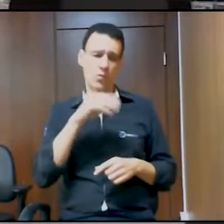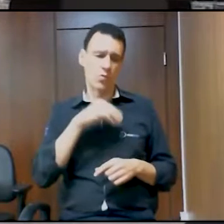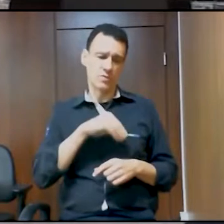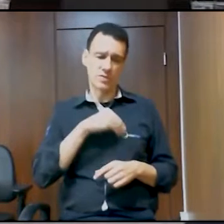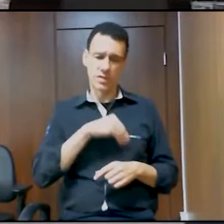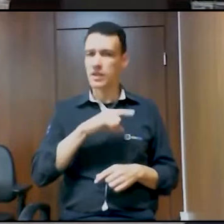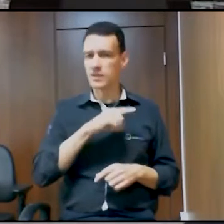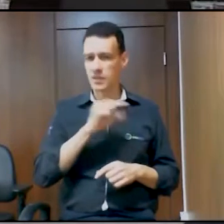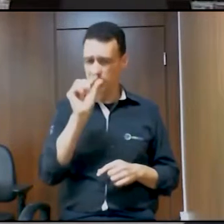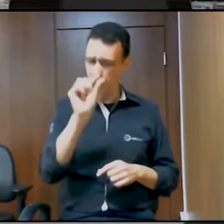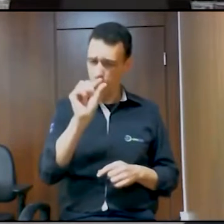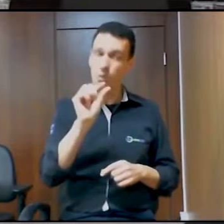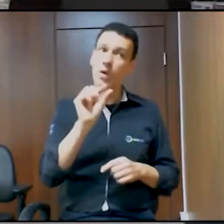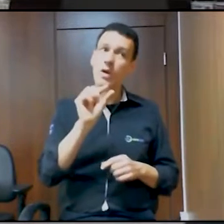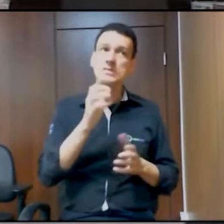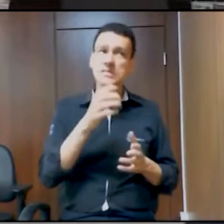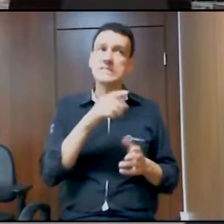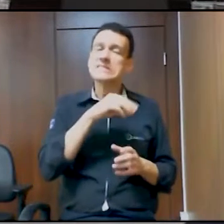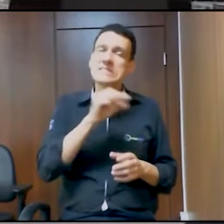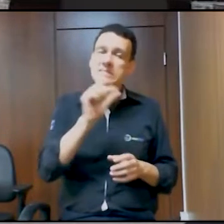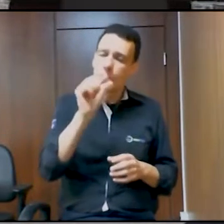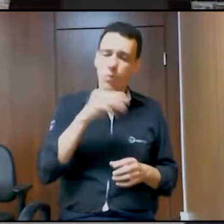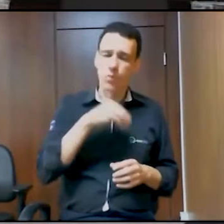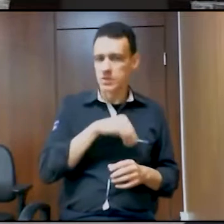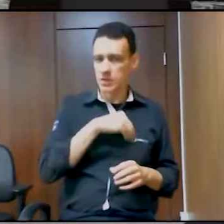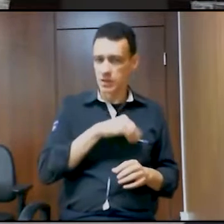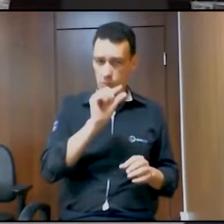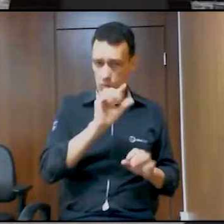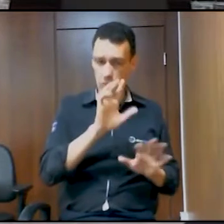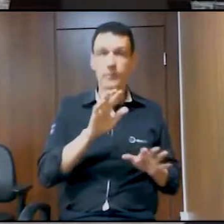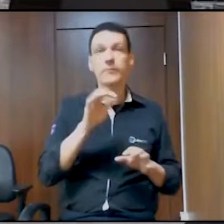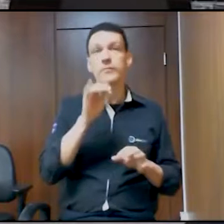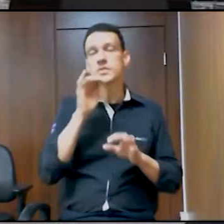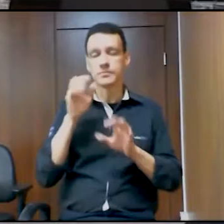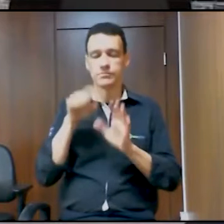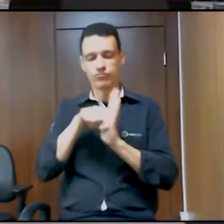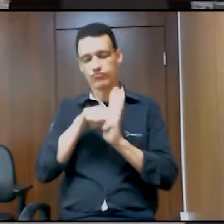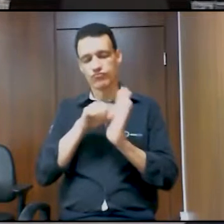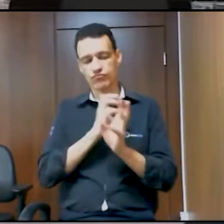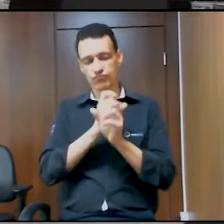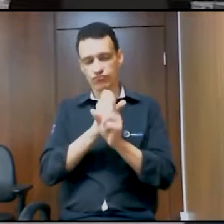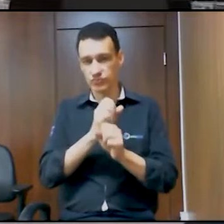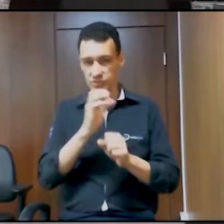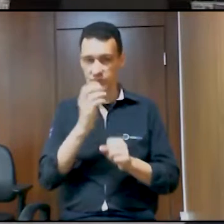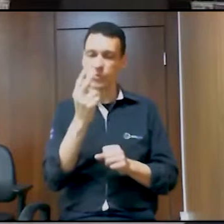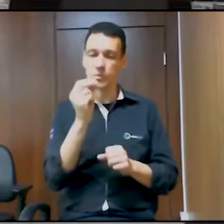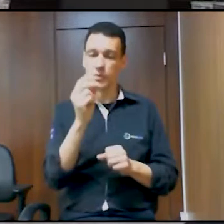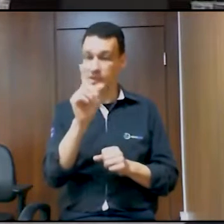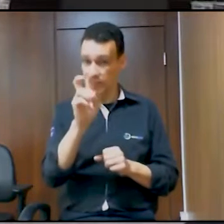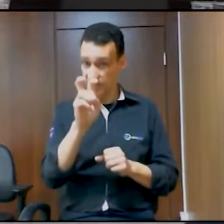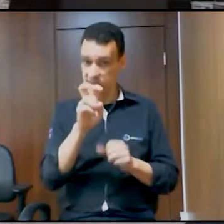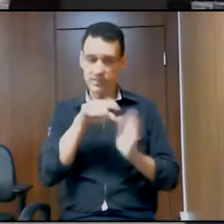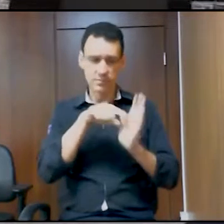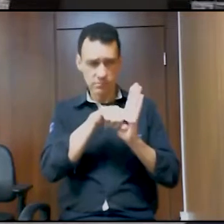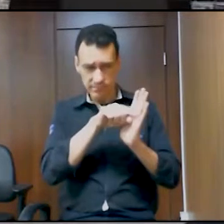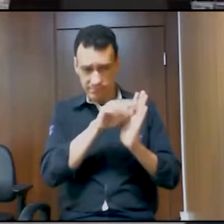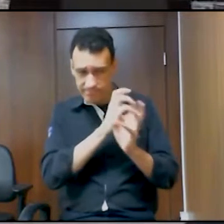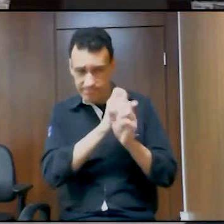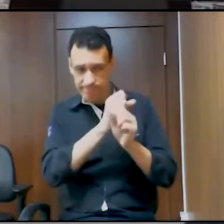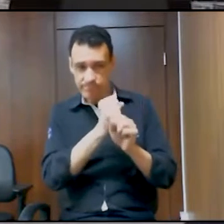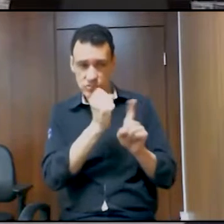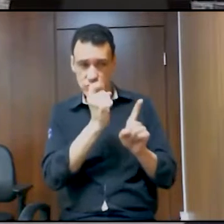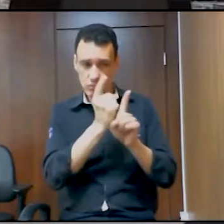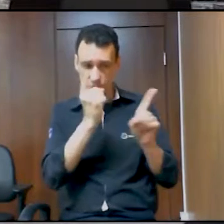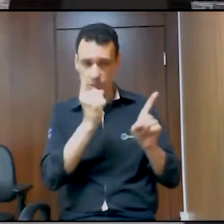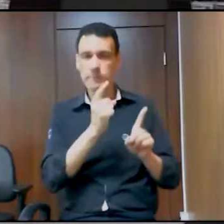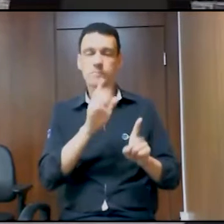em situação de rua essa renda é baixa, para dar um exemplo, o censo da população em situação de rua em 2015, ele tentou